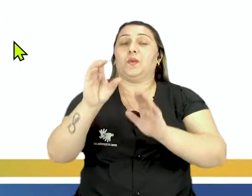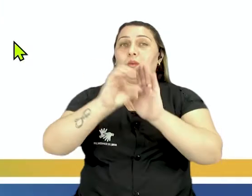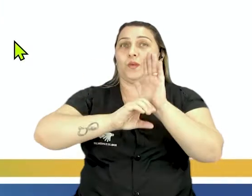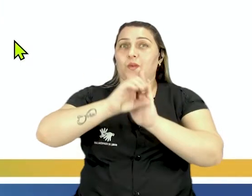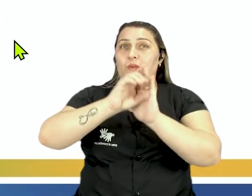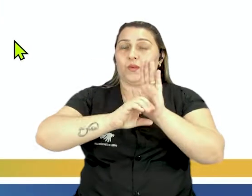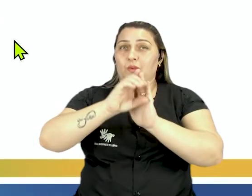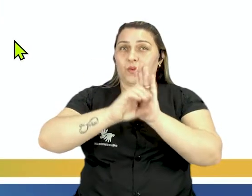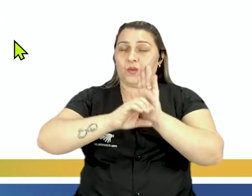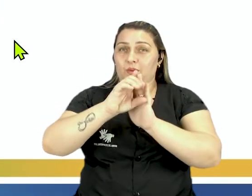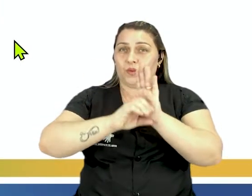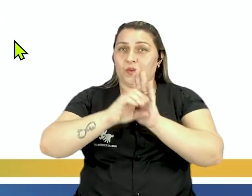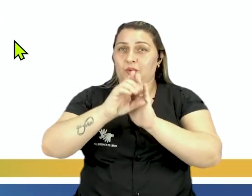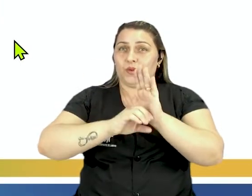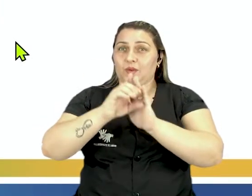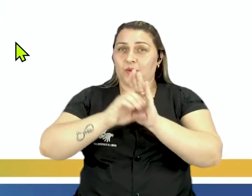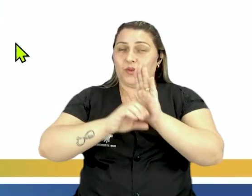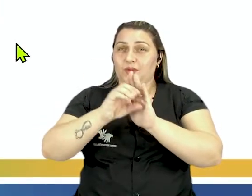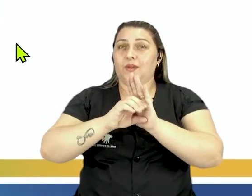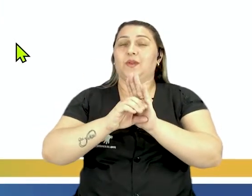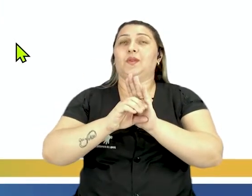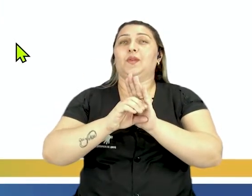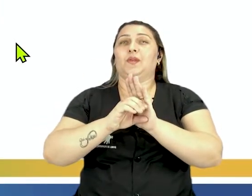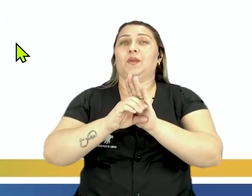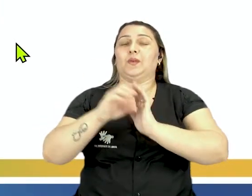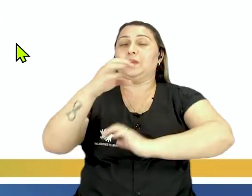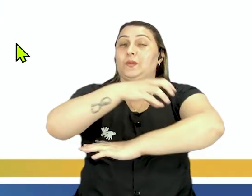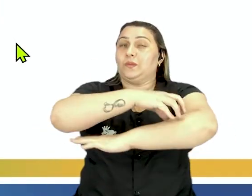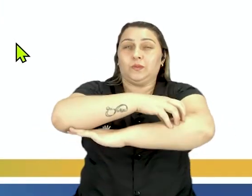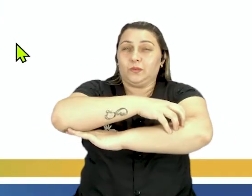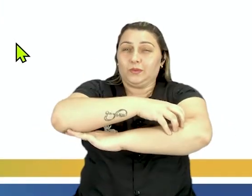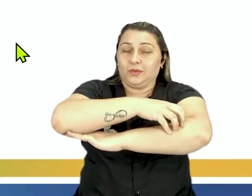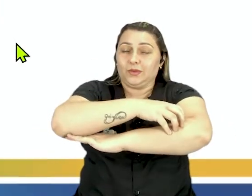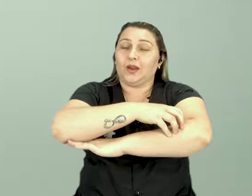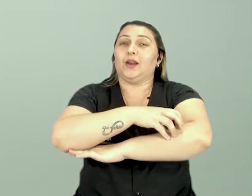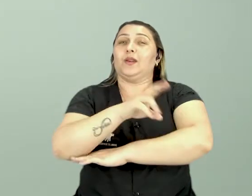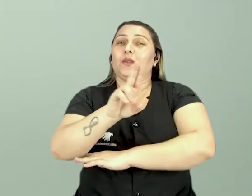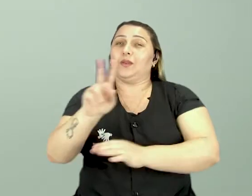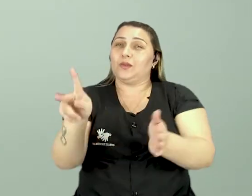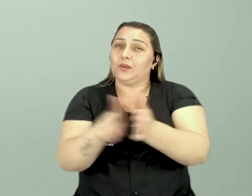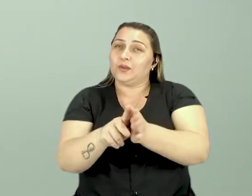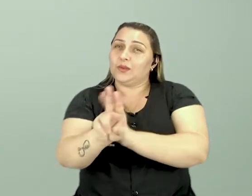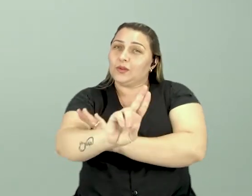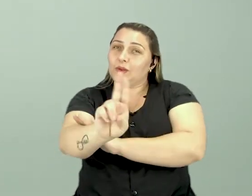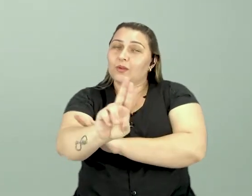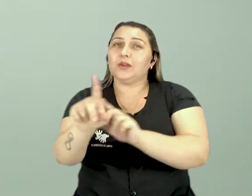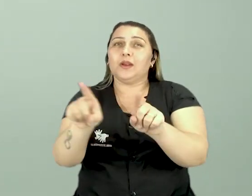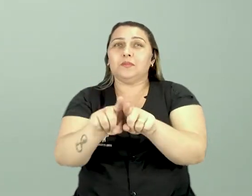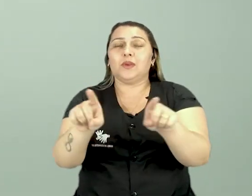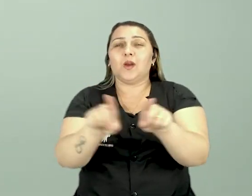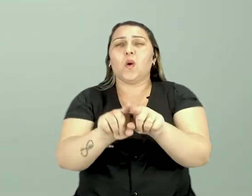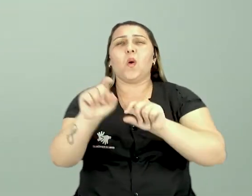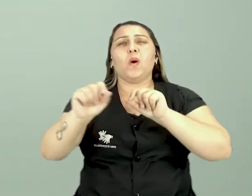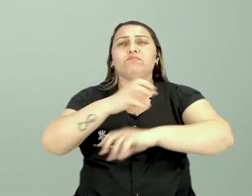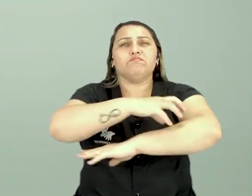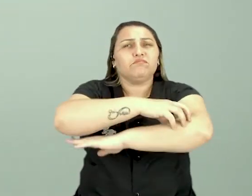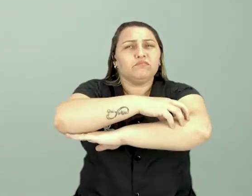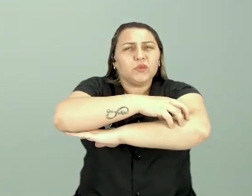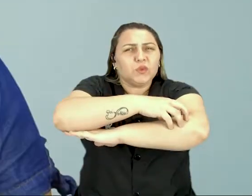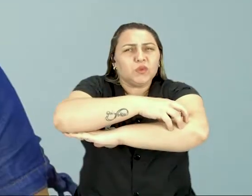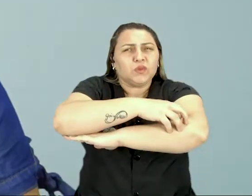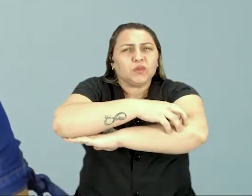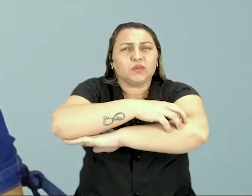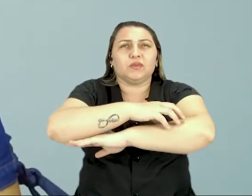nós vamos estudar sobre os óxidos, suas propriedades, classificações e nomenclatura. Bom, o que é um